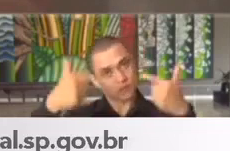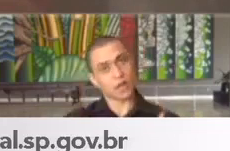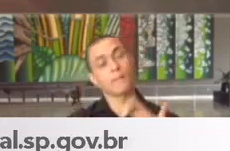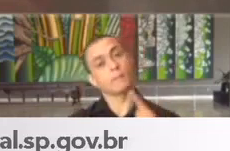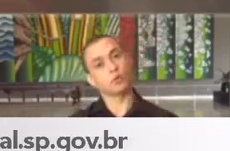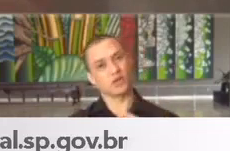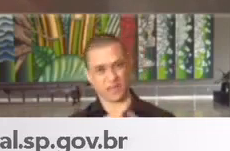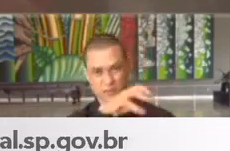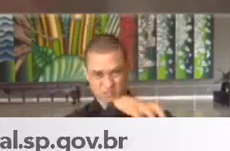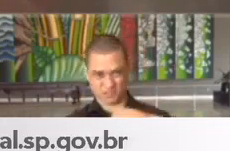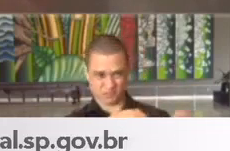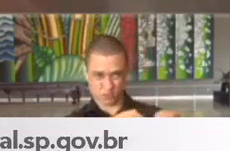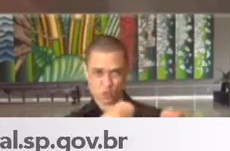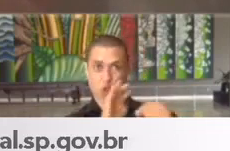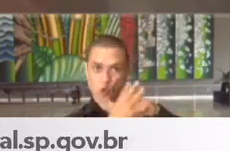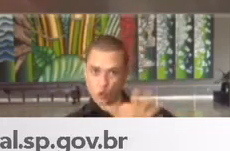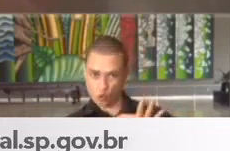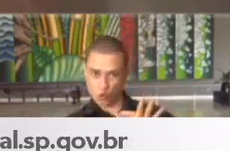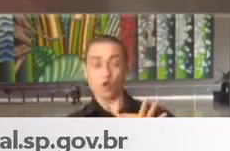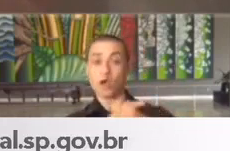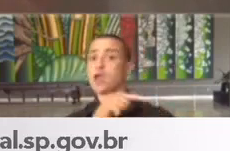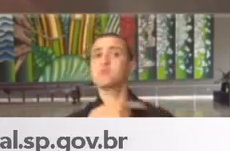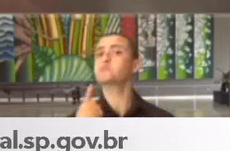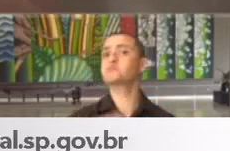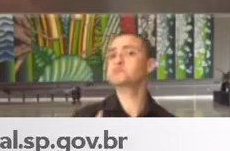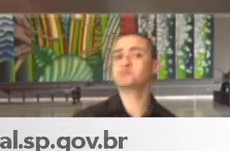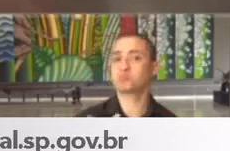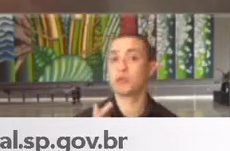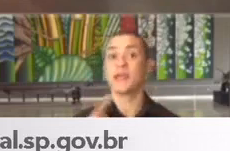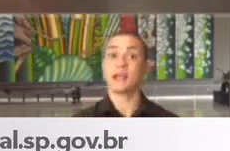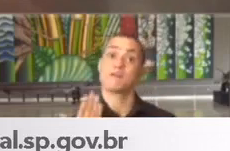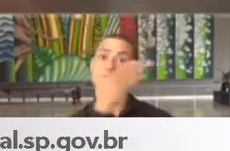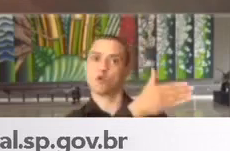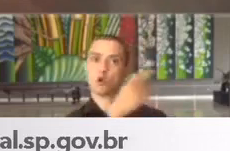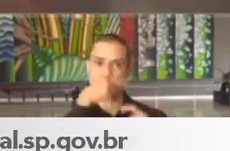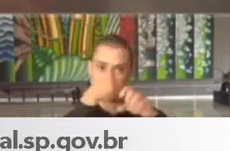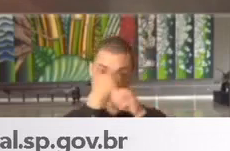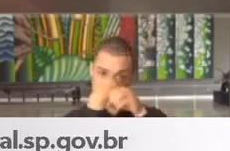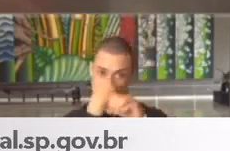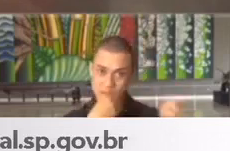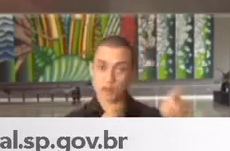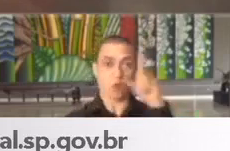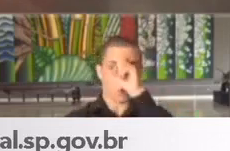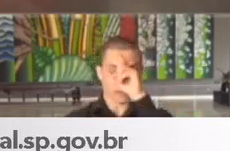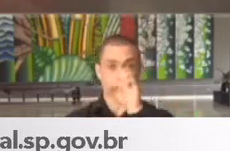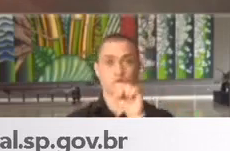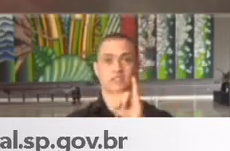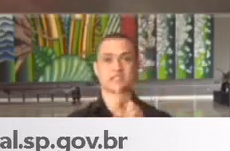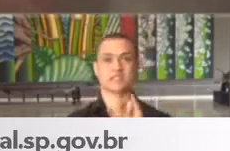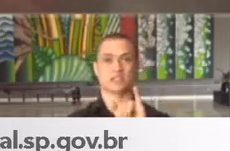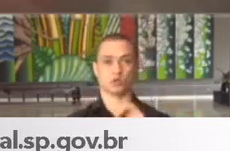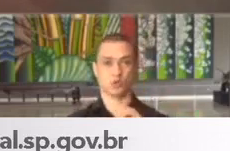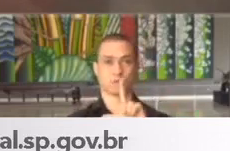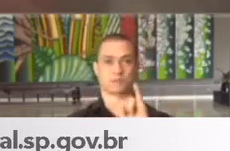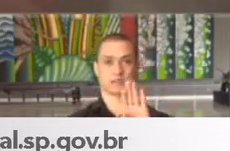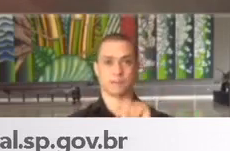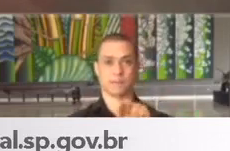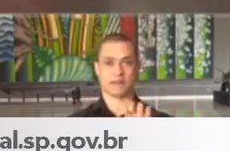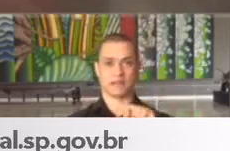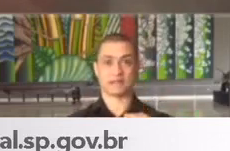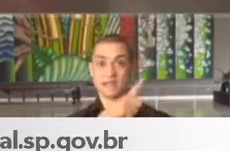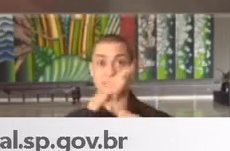de Contingência do Covid-19, está fazendo exames neste momento no Hospital Sírio-Libanês. Não há nenhuma